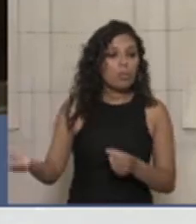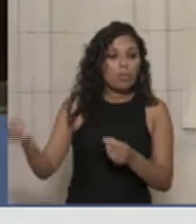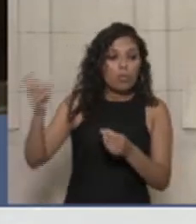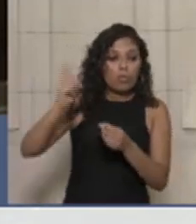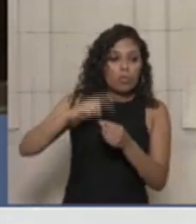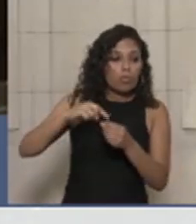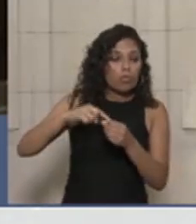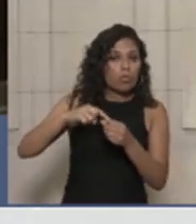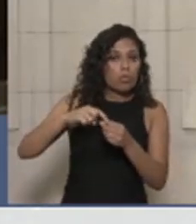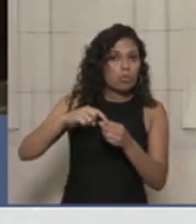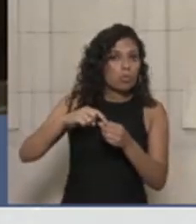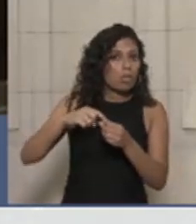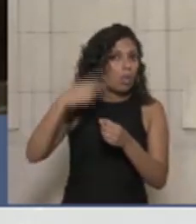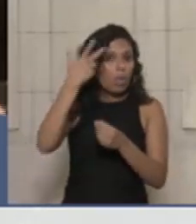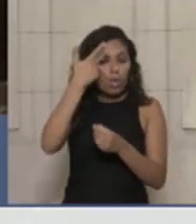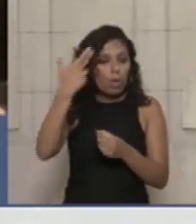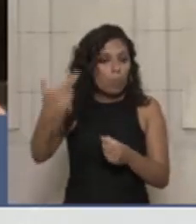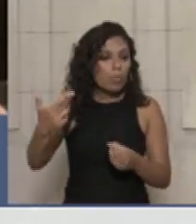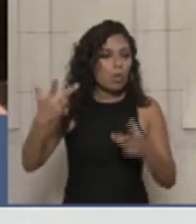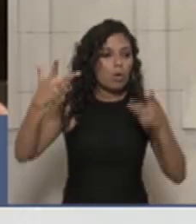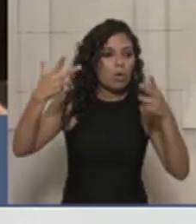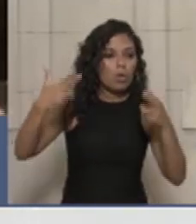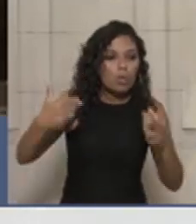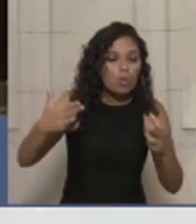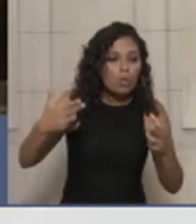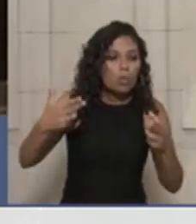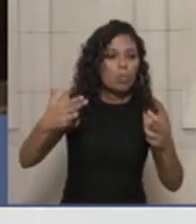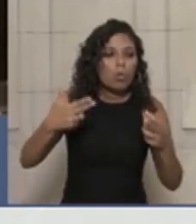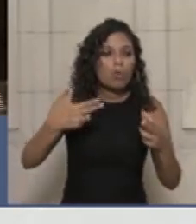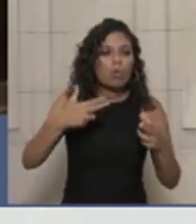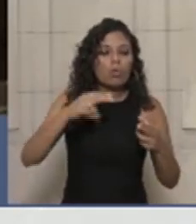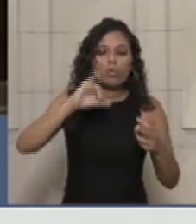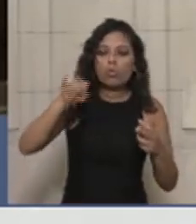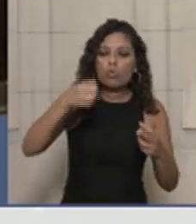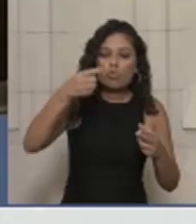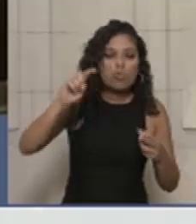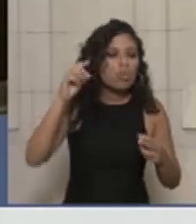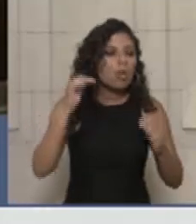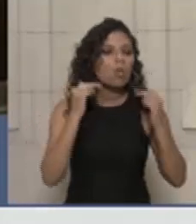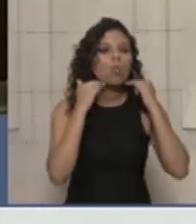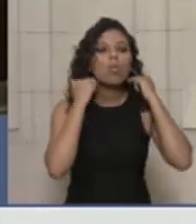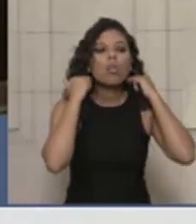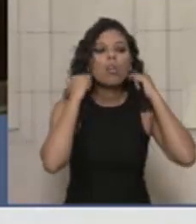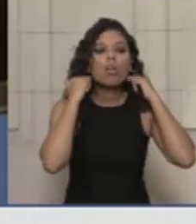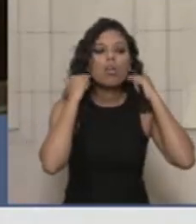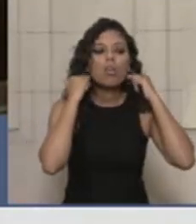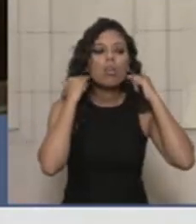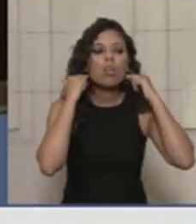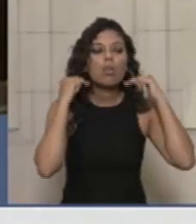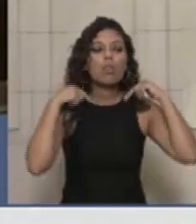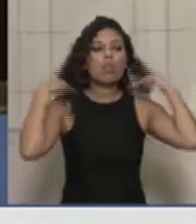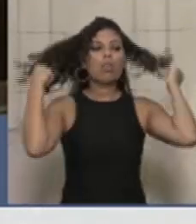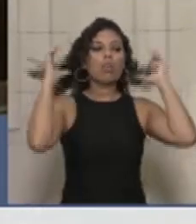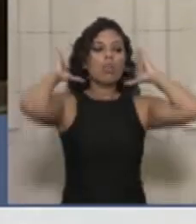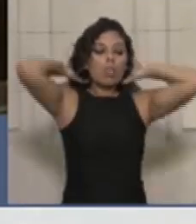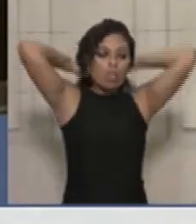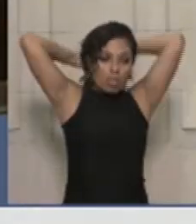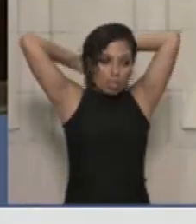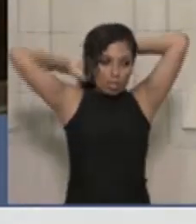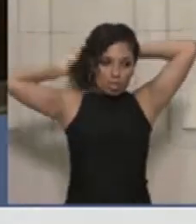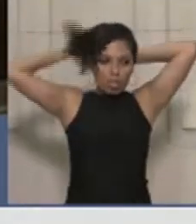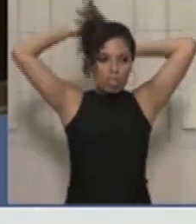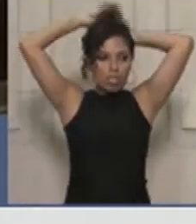crescer, para ficar tipo Joãozinho, aquele cabelo com o fio de